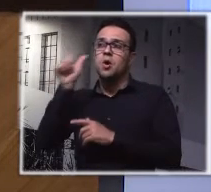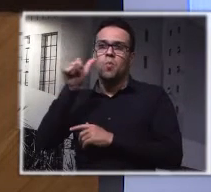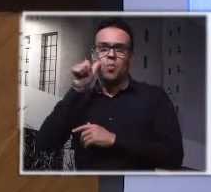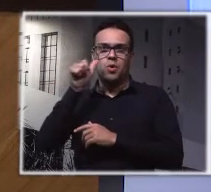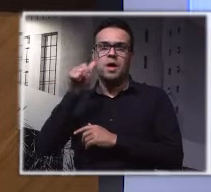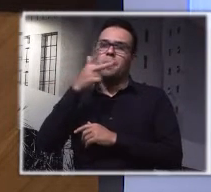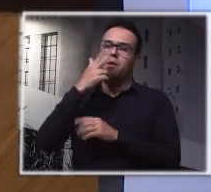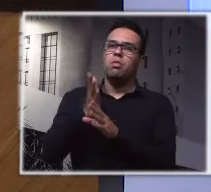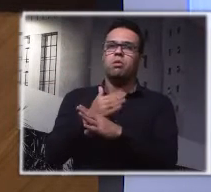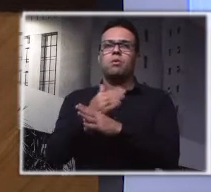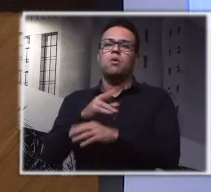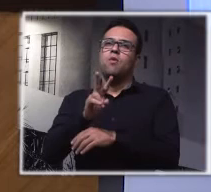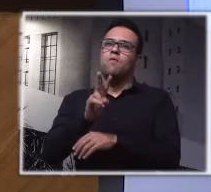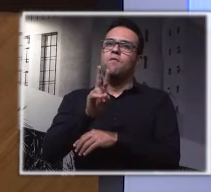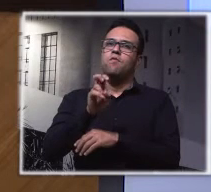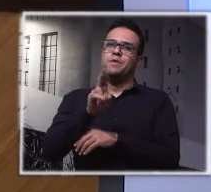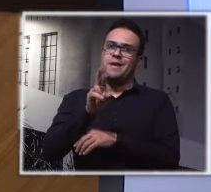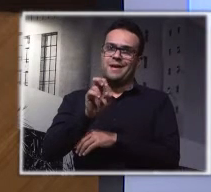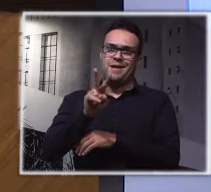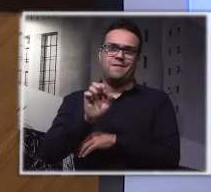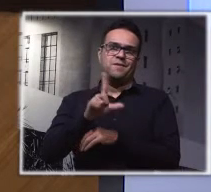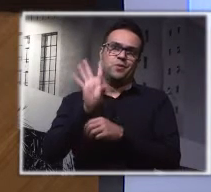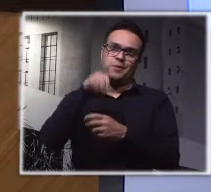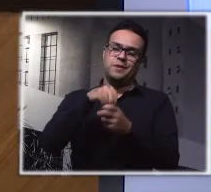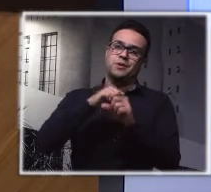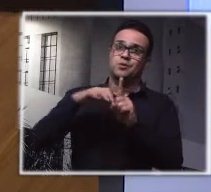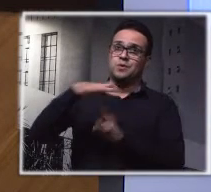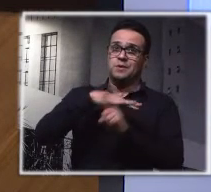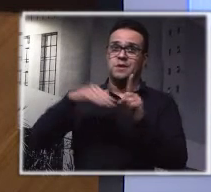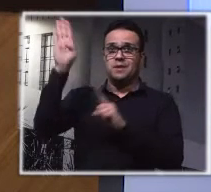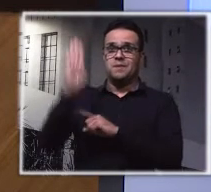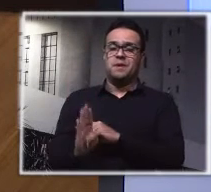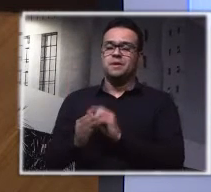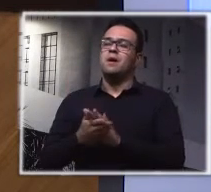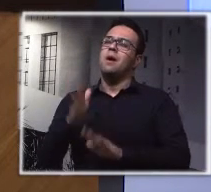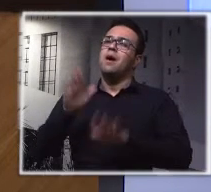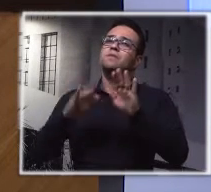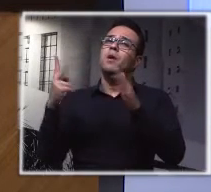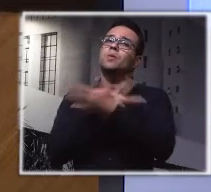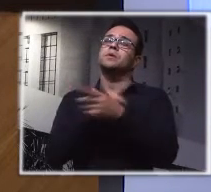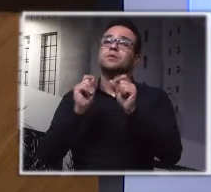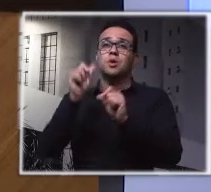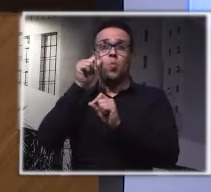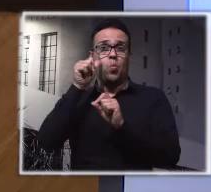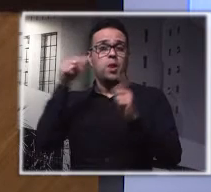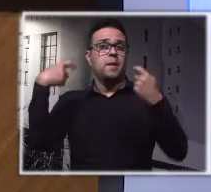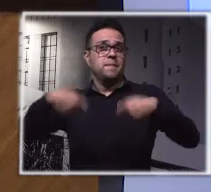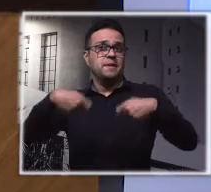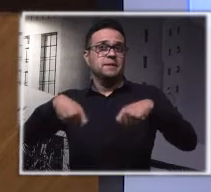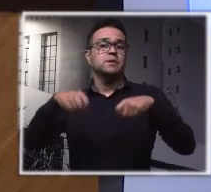extrema vulnerabilidade em que nós, mulheres, estamos na sociedade brasileira. Muitas vezes o que as mulheres precisam